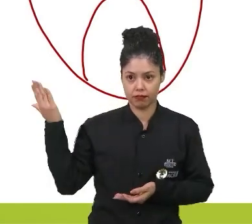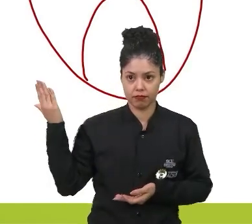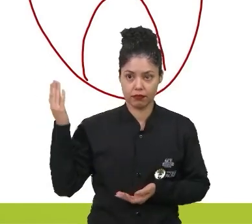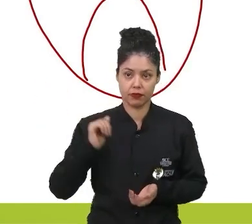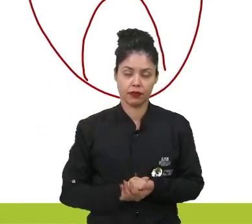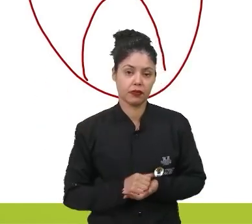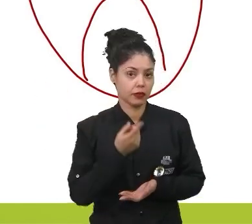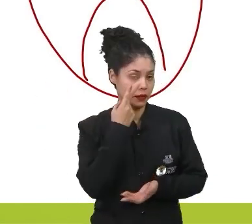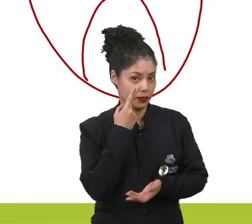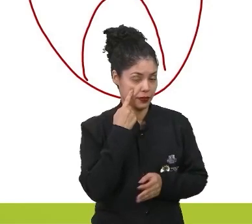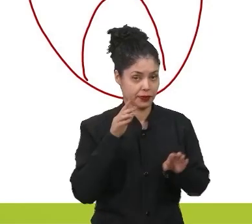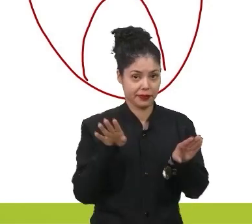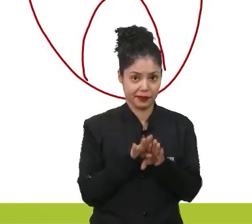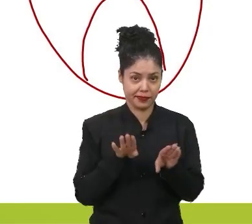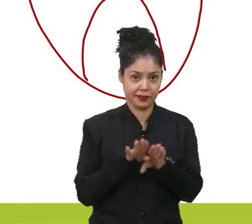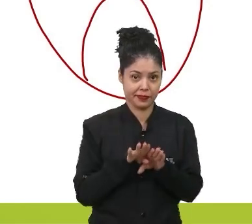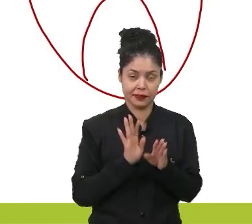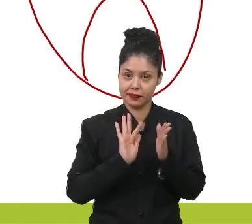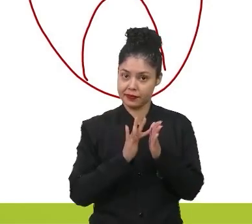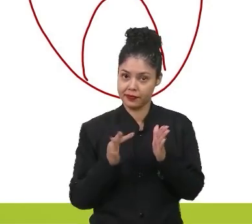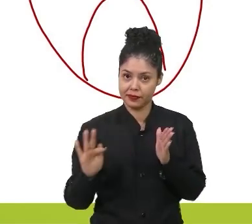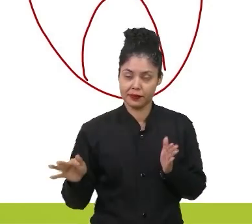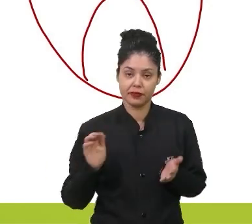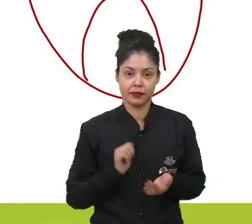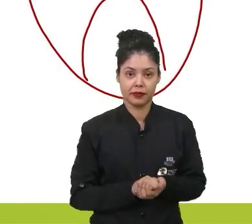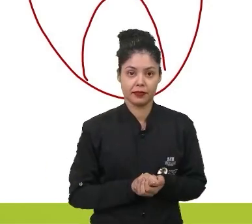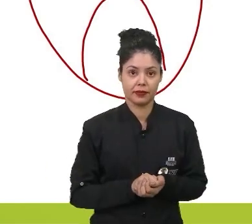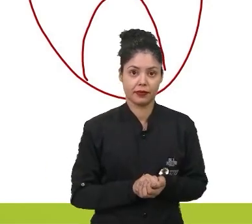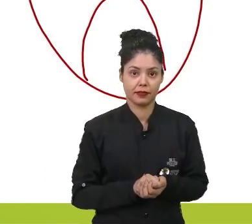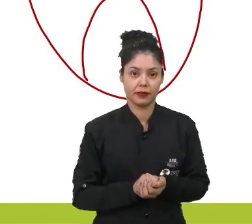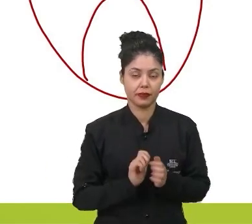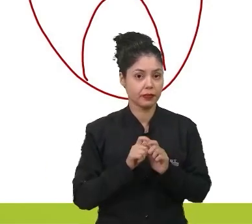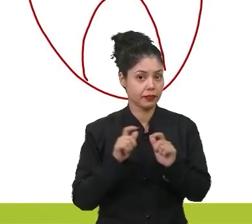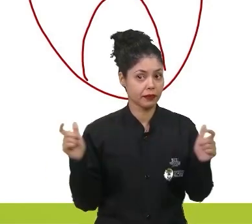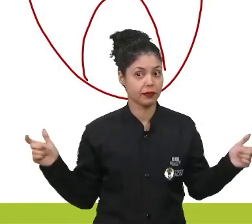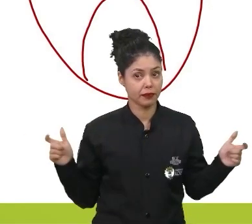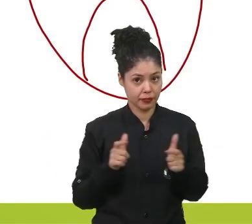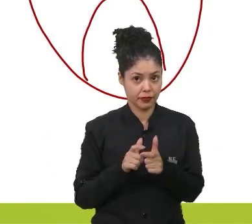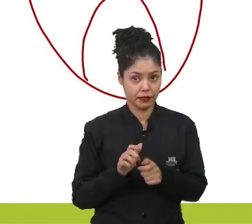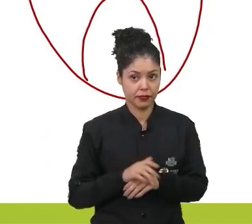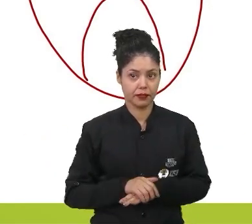de cara eu já sei que a minha função é decrescente, tá bom?